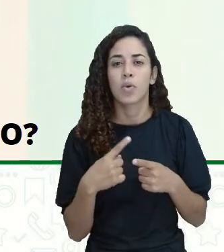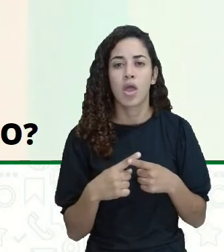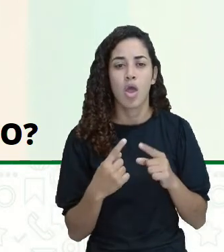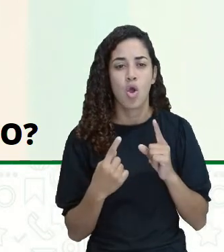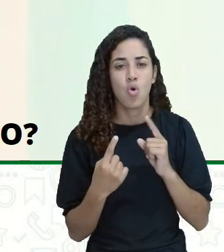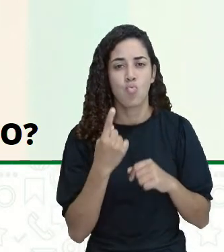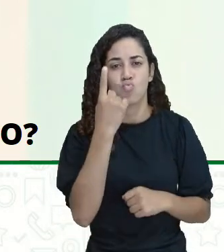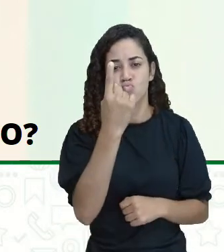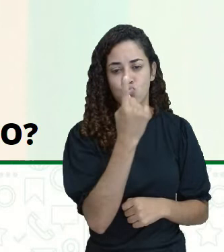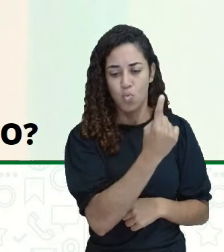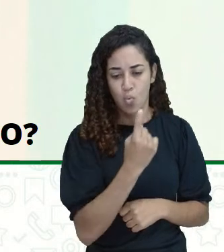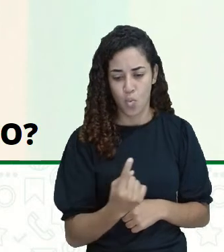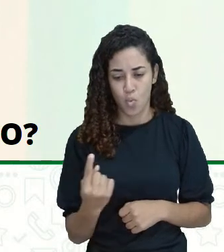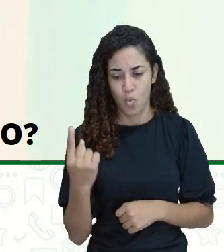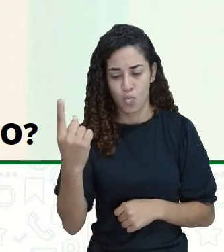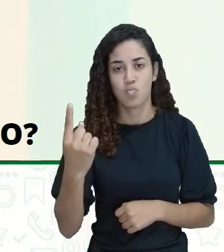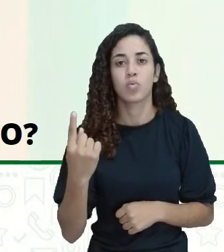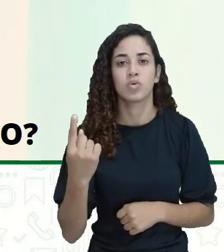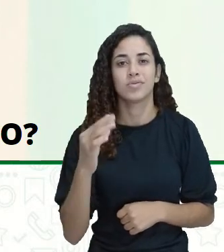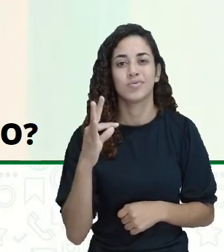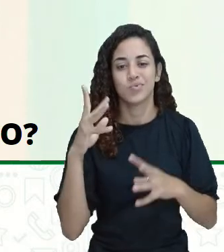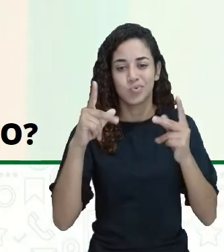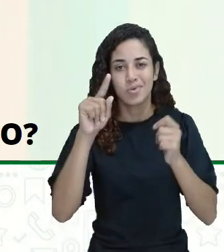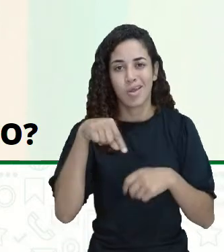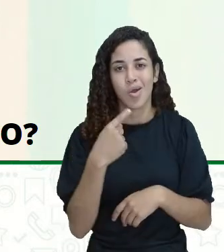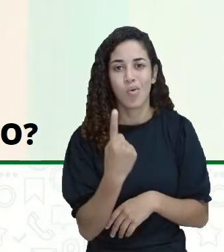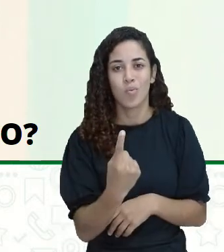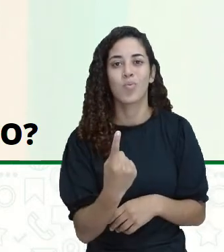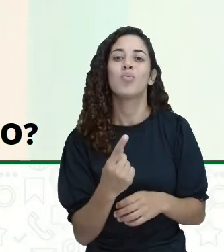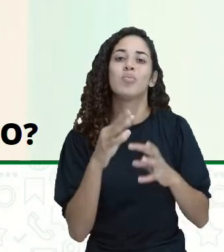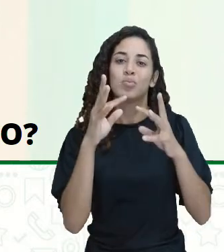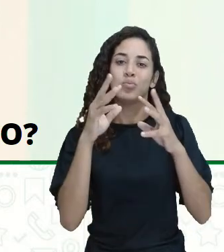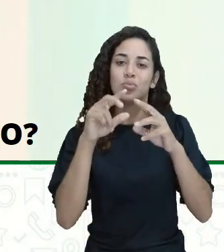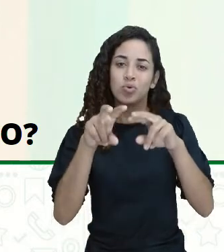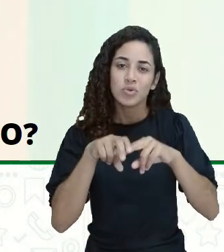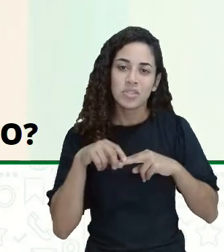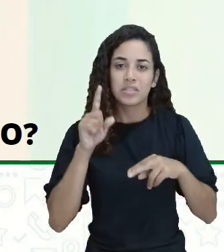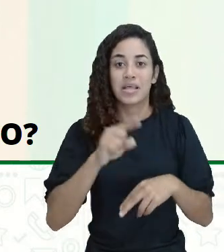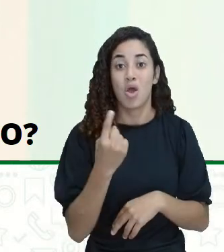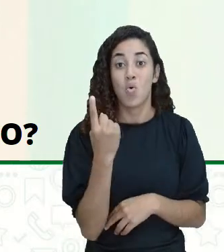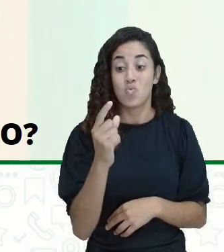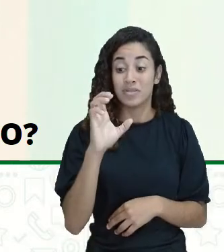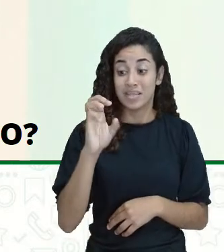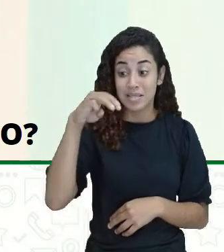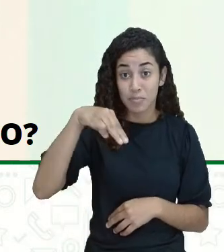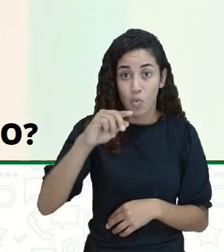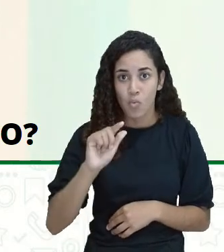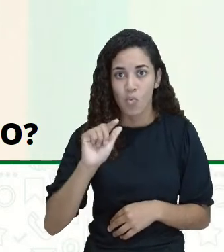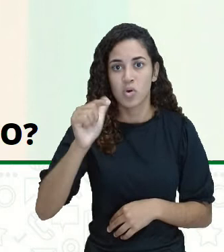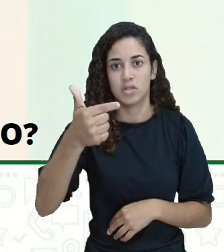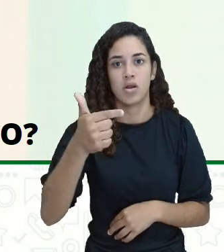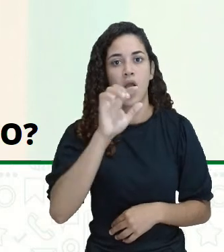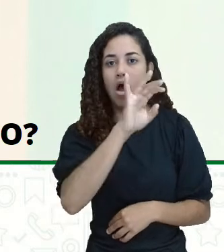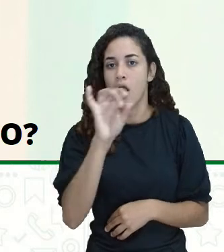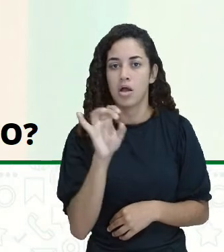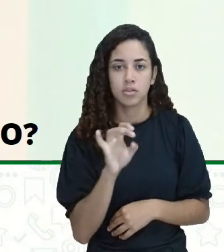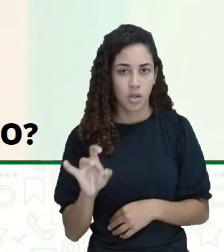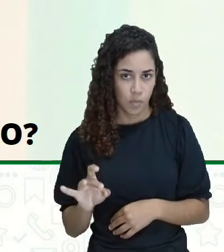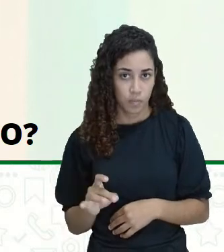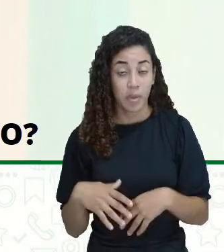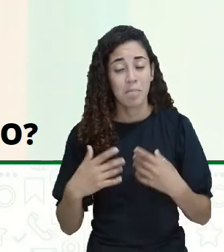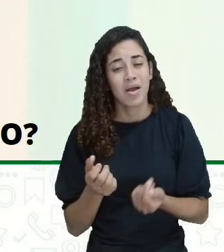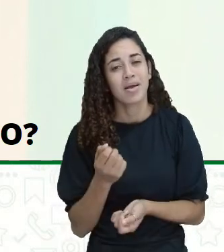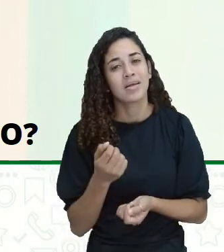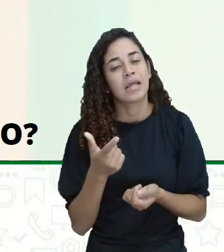1 centímetro por 1 centímetro. E aí vai dar 1 centímetro quadrado, cada parte desse polígono vermelho. Mas ele quer